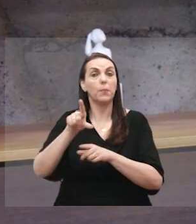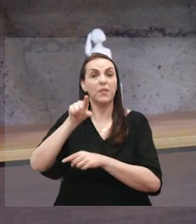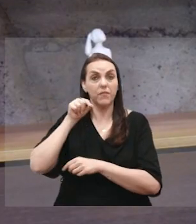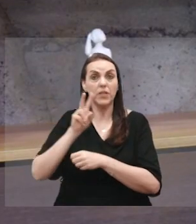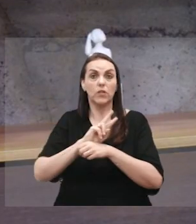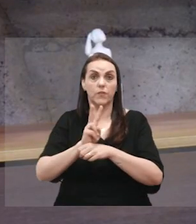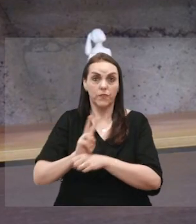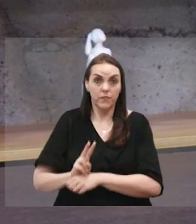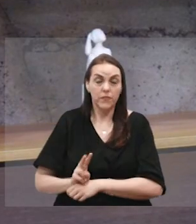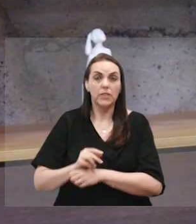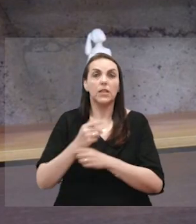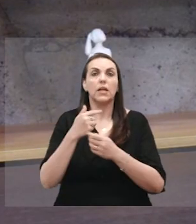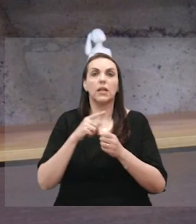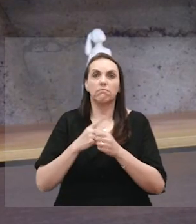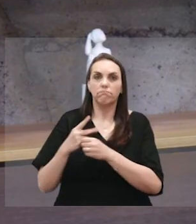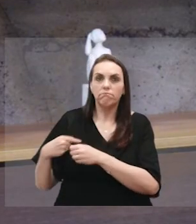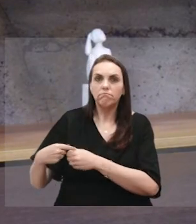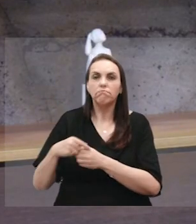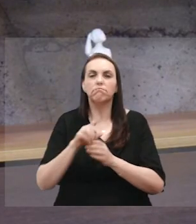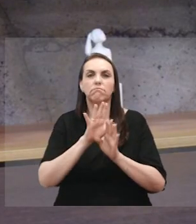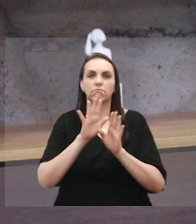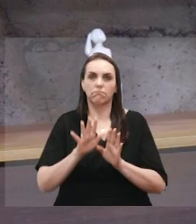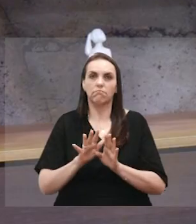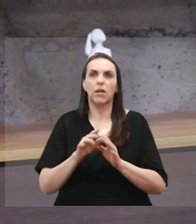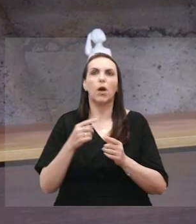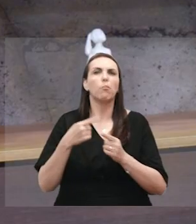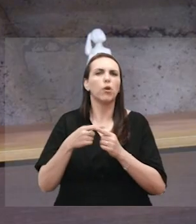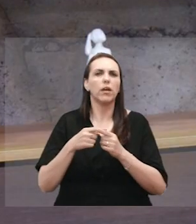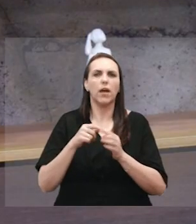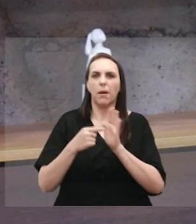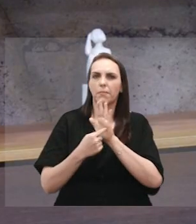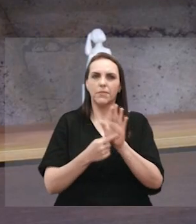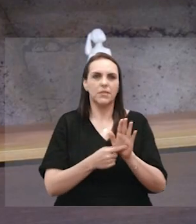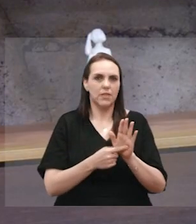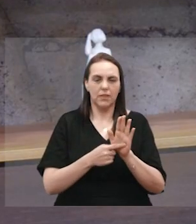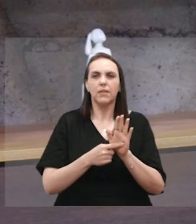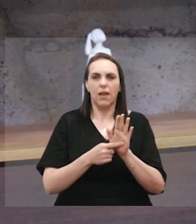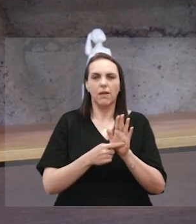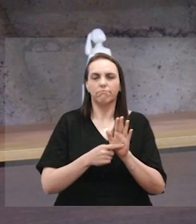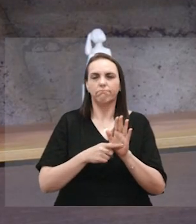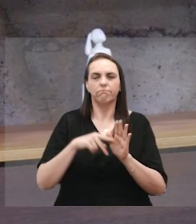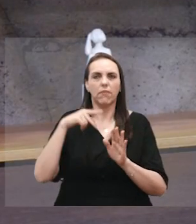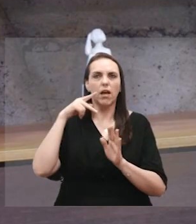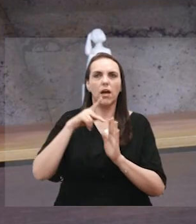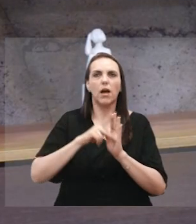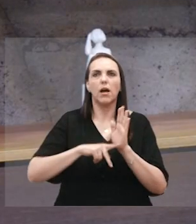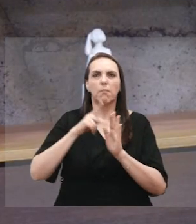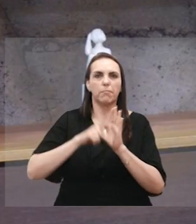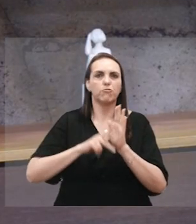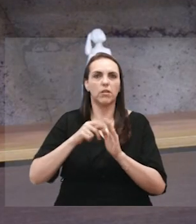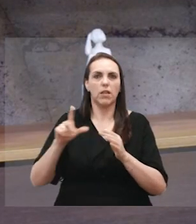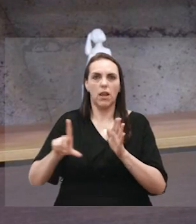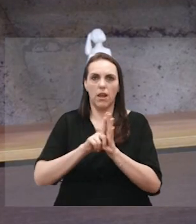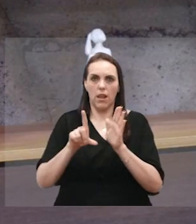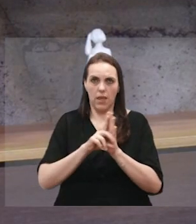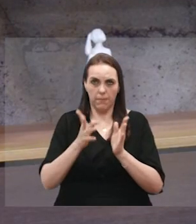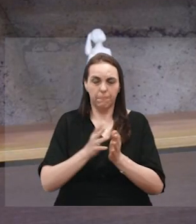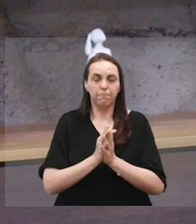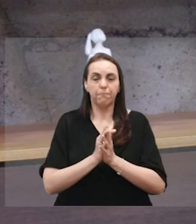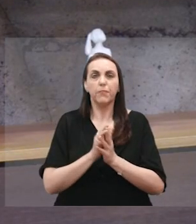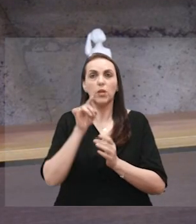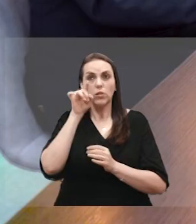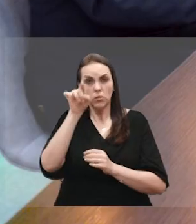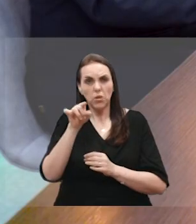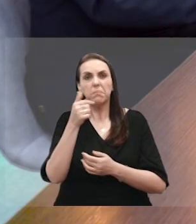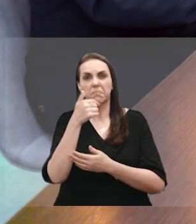ajudar a trazer recursos para a cidade do que apresentar projetos de lei. O senhor irá numa linha de eventualmente apresentar projetos? Eu acredito